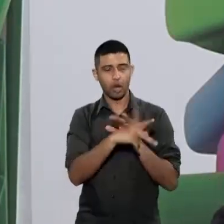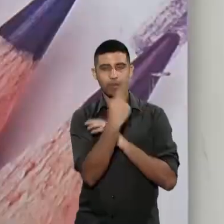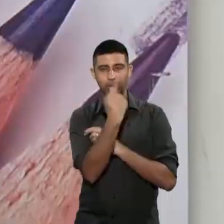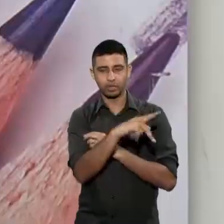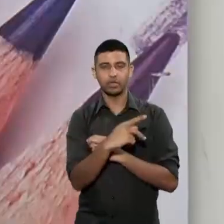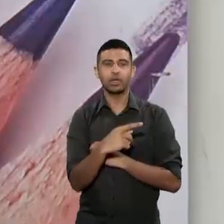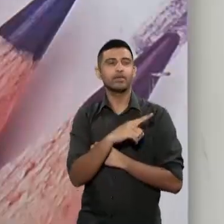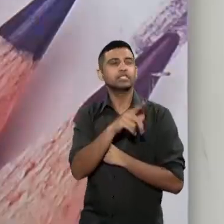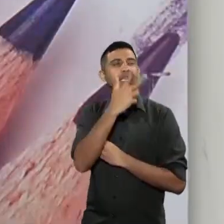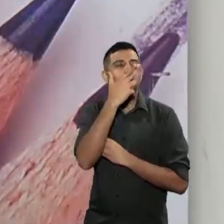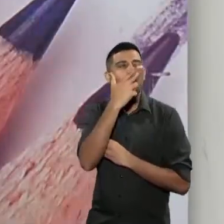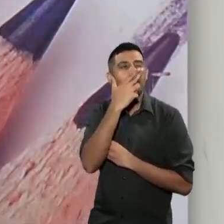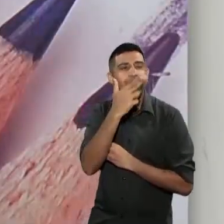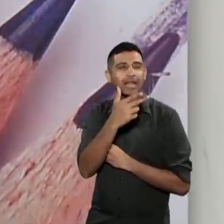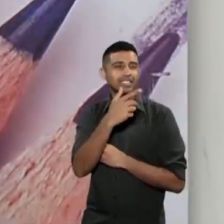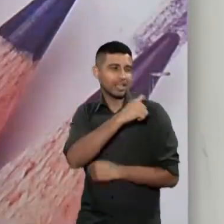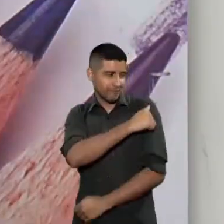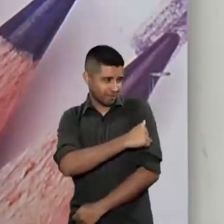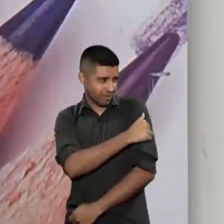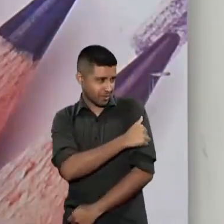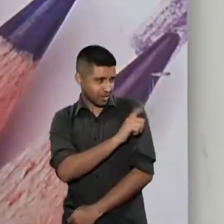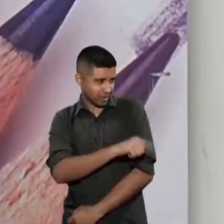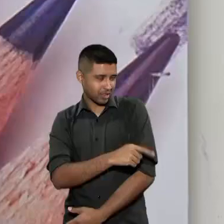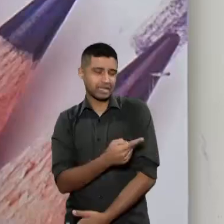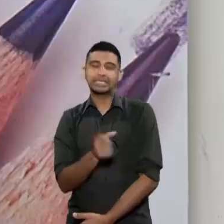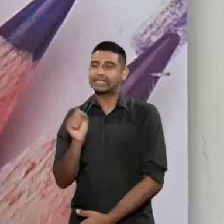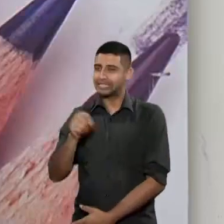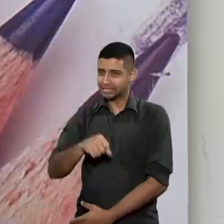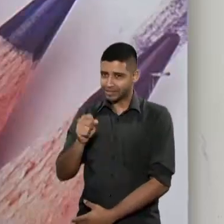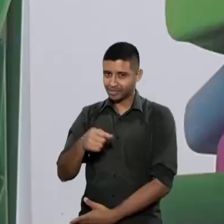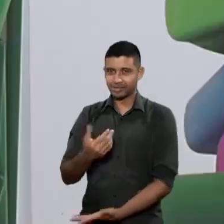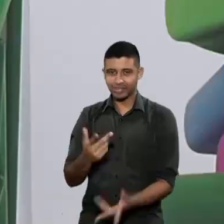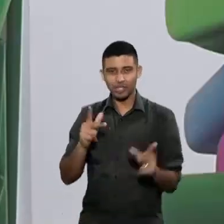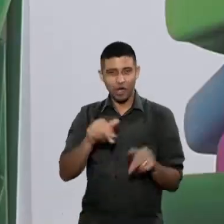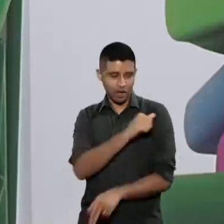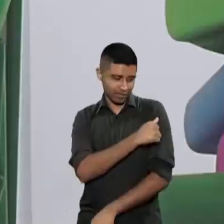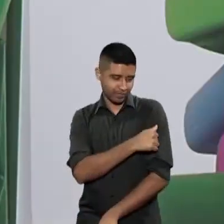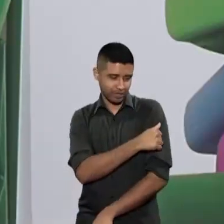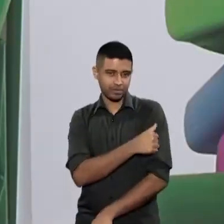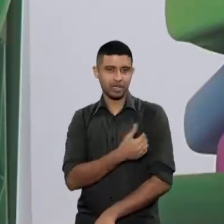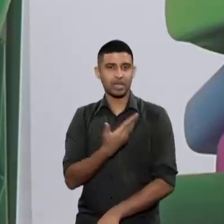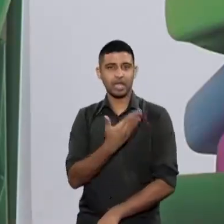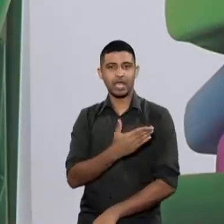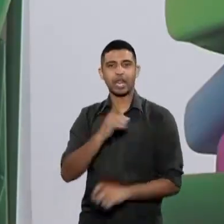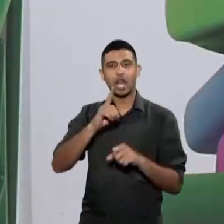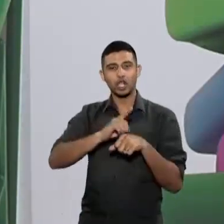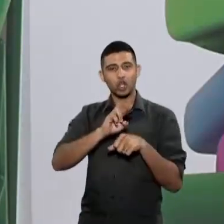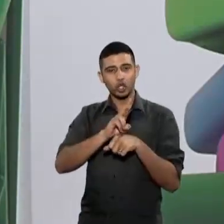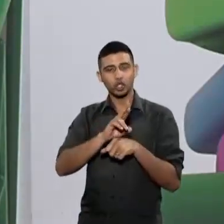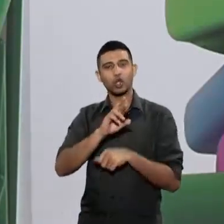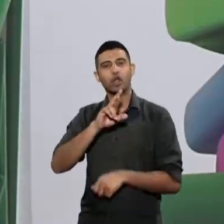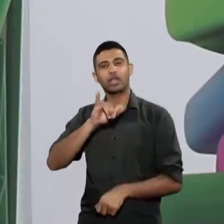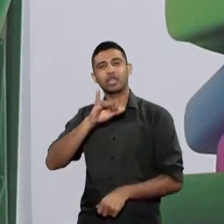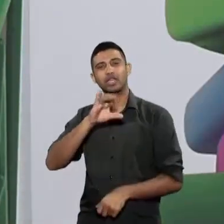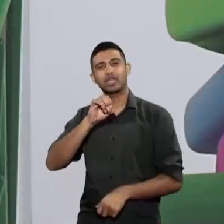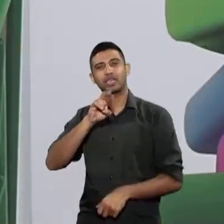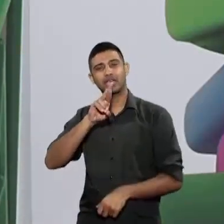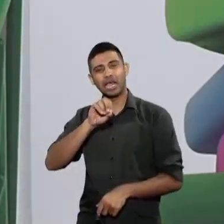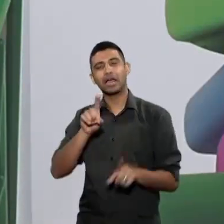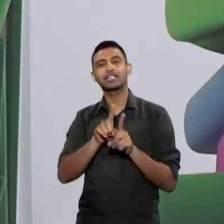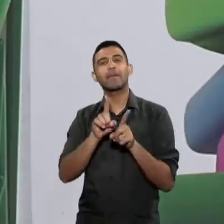diagnóstico. Vocês fazem uma triagem, Exatamente. É uma triagem. Então, o doutor Ricardo e a doutora Márcia